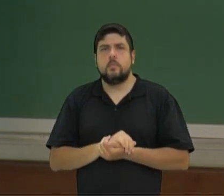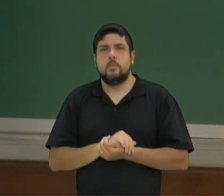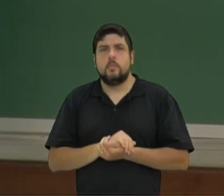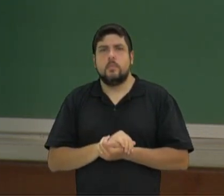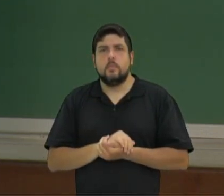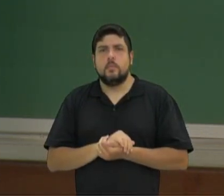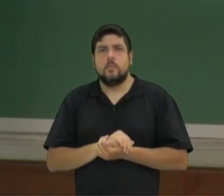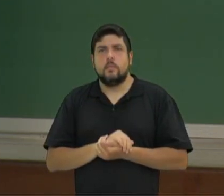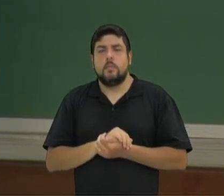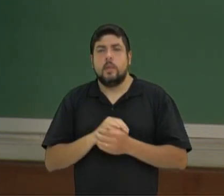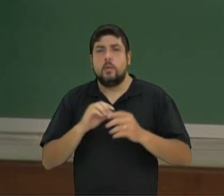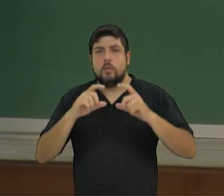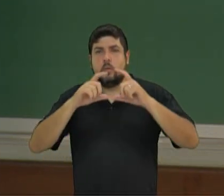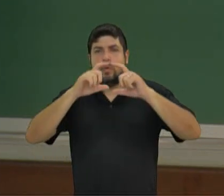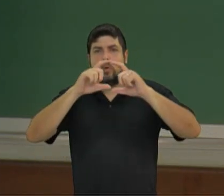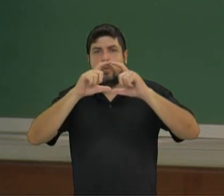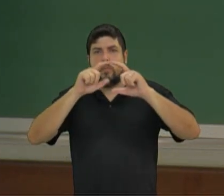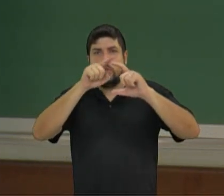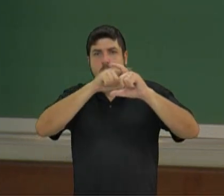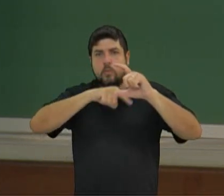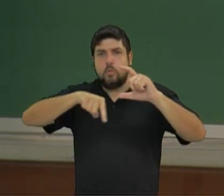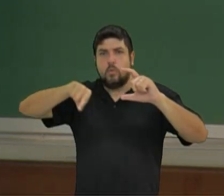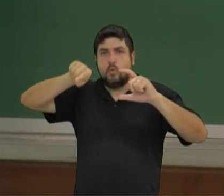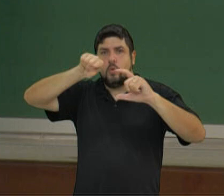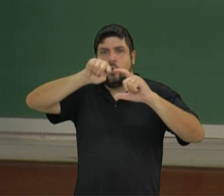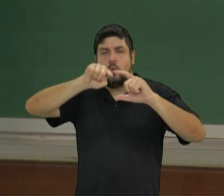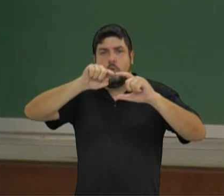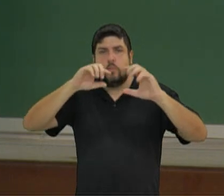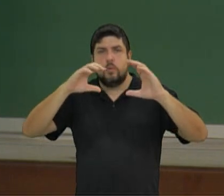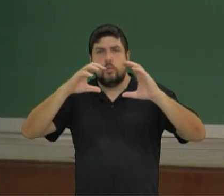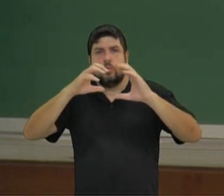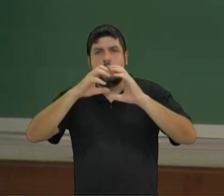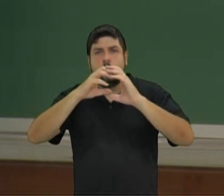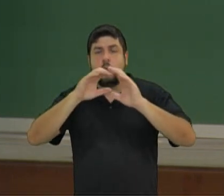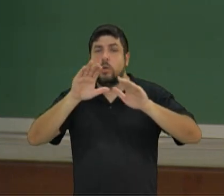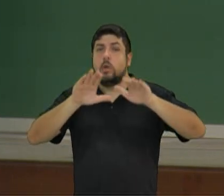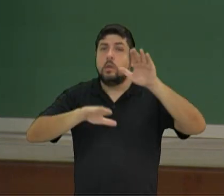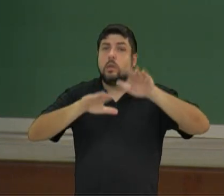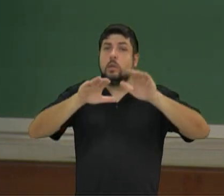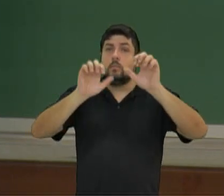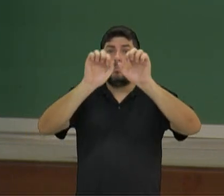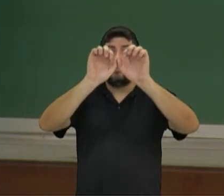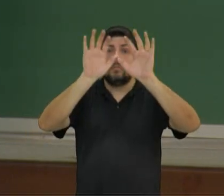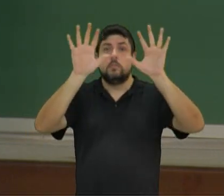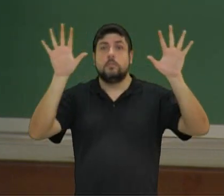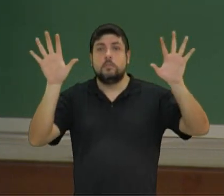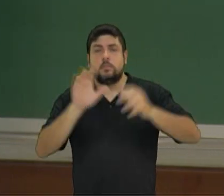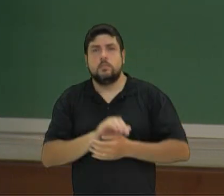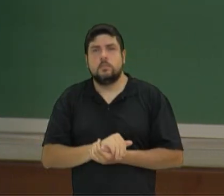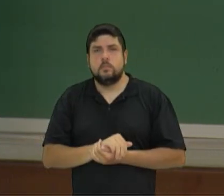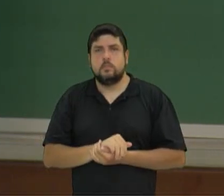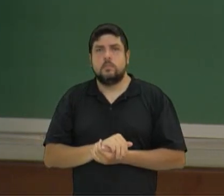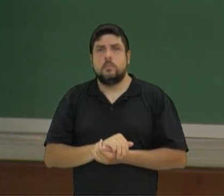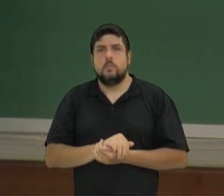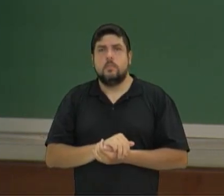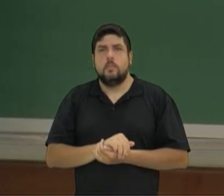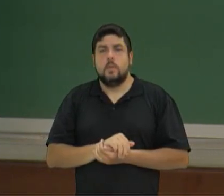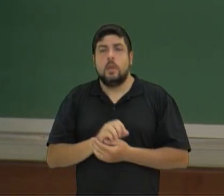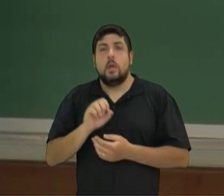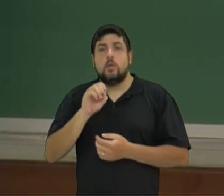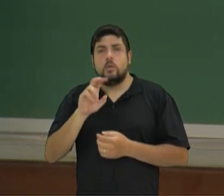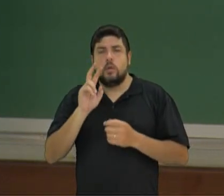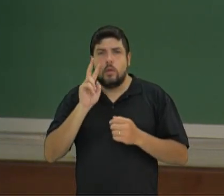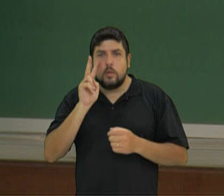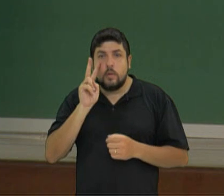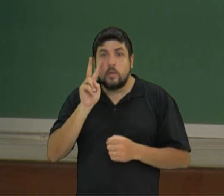e diminuir de diâmetro de acordo com a luminosidade do ambiente. Lembra que a gente falou que só ocorre a visão, a gente